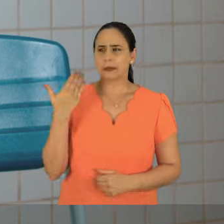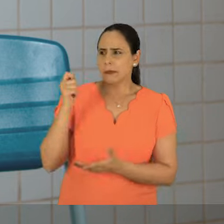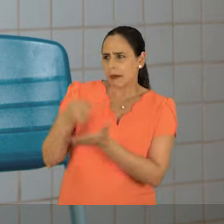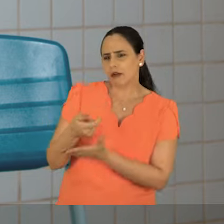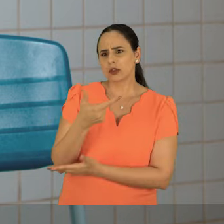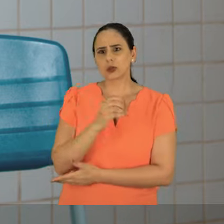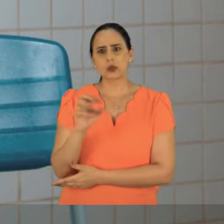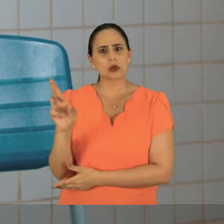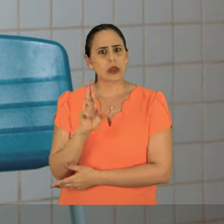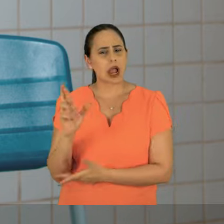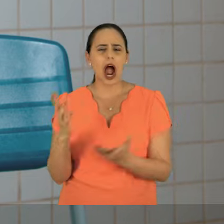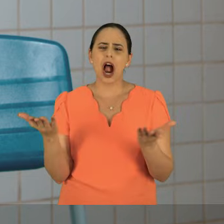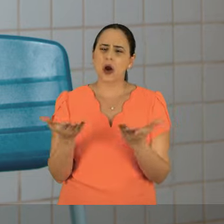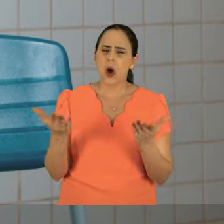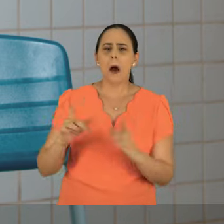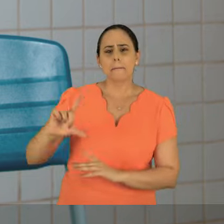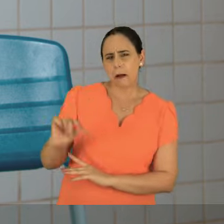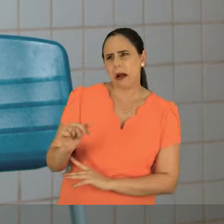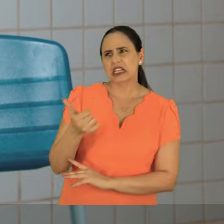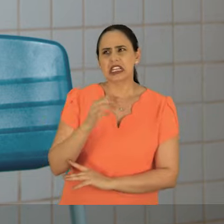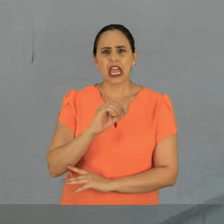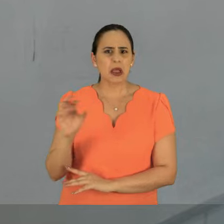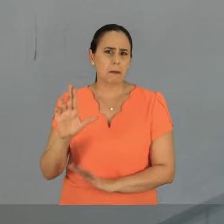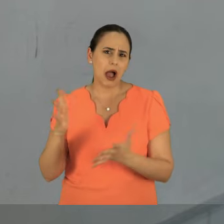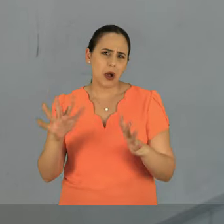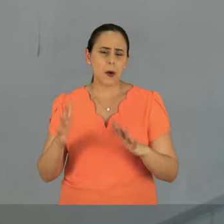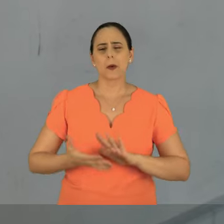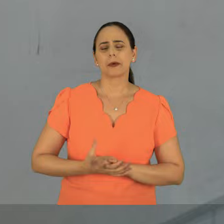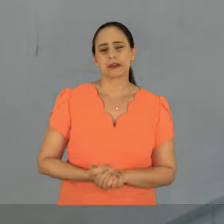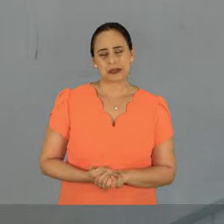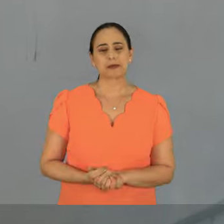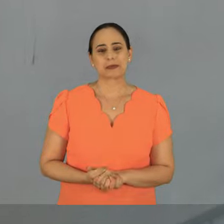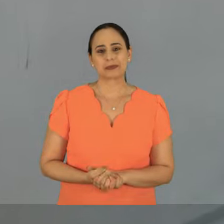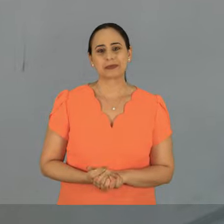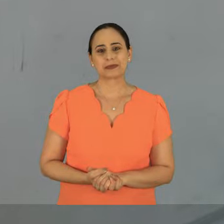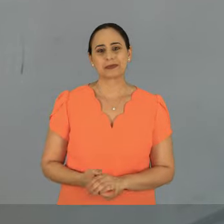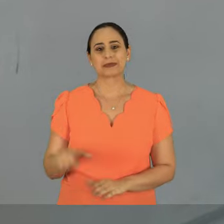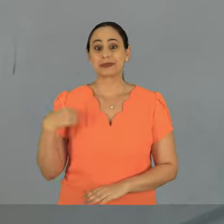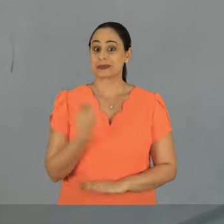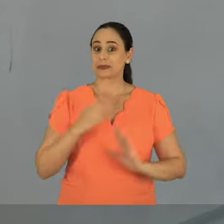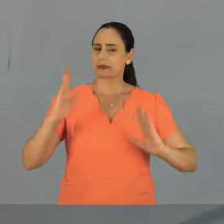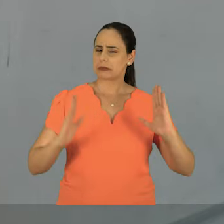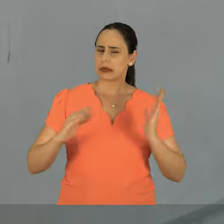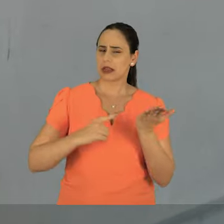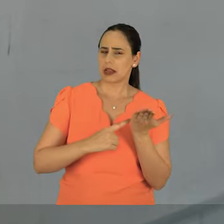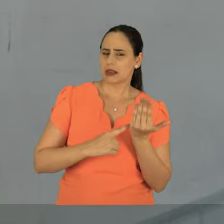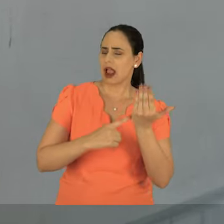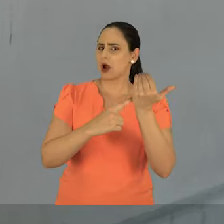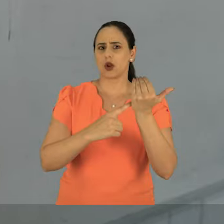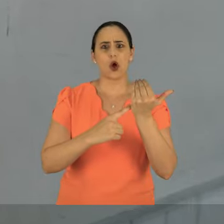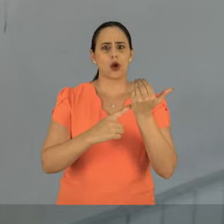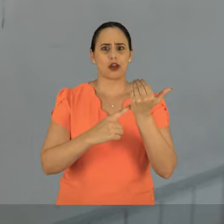chegava a 200, hoje já chega mais barato, 100 e pouco, por aí. A gente está, né, numa época onde a tecnologia